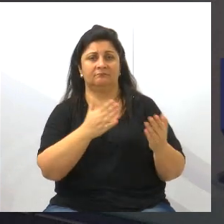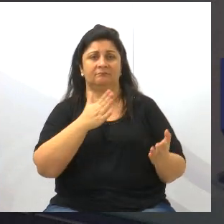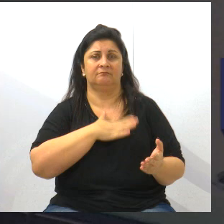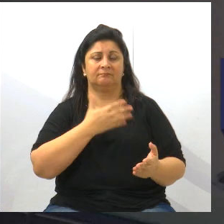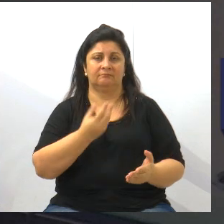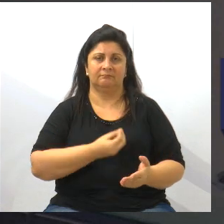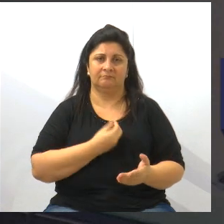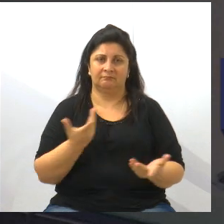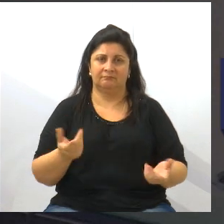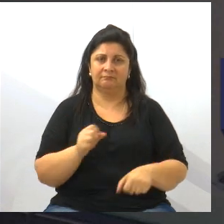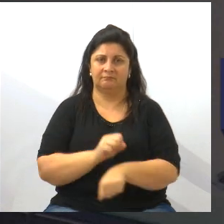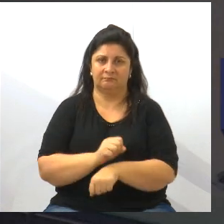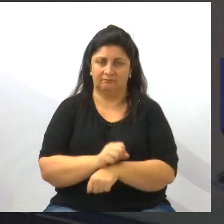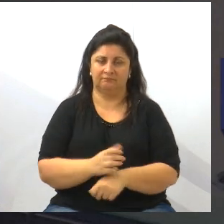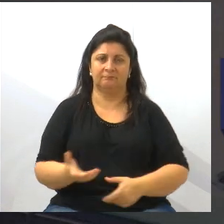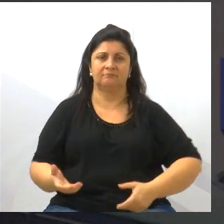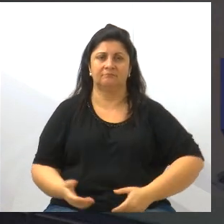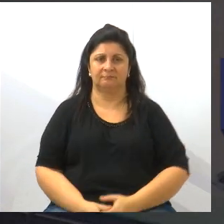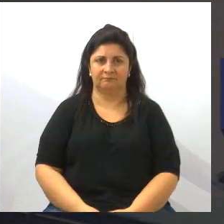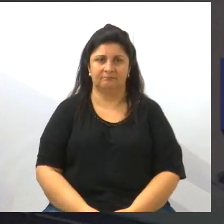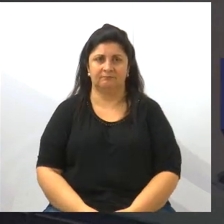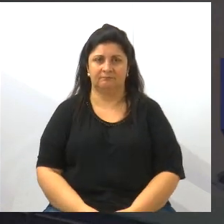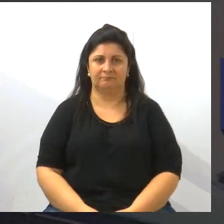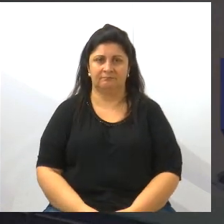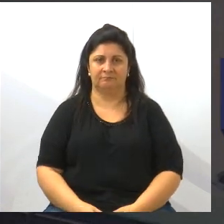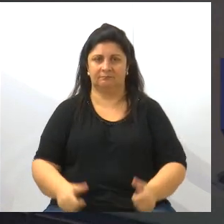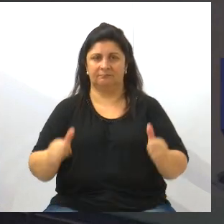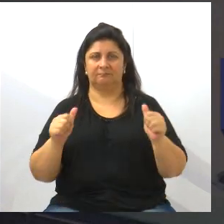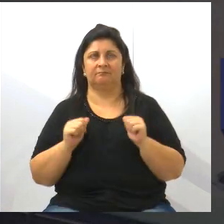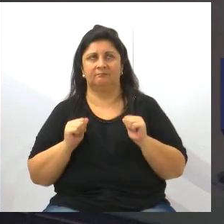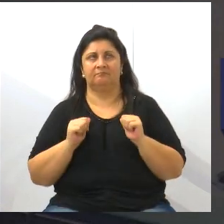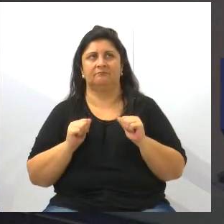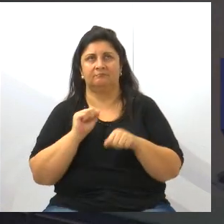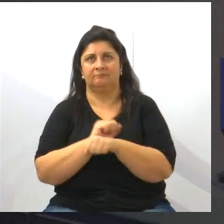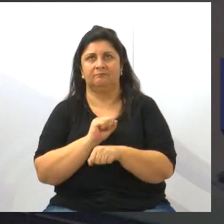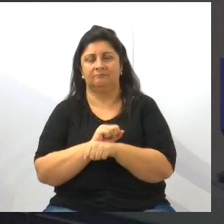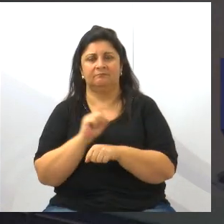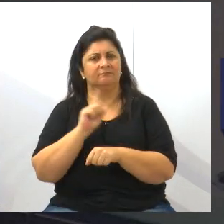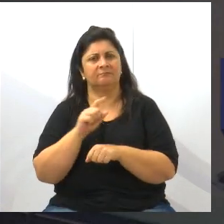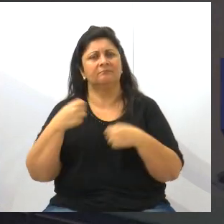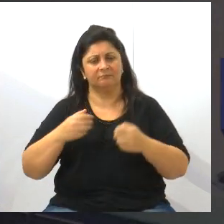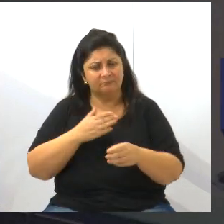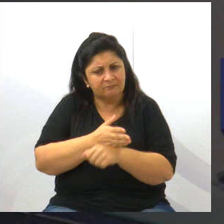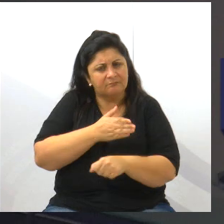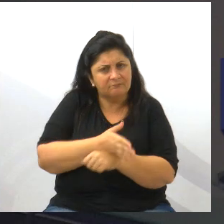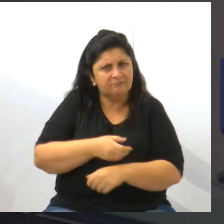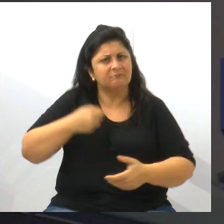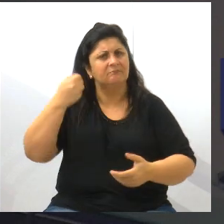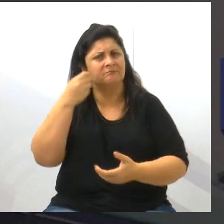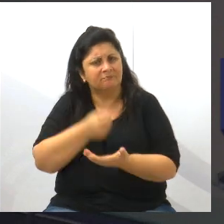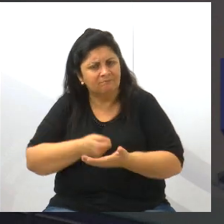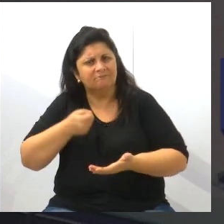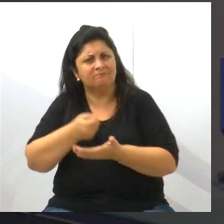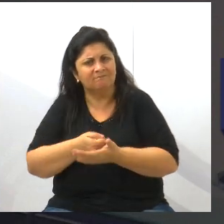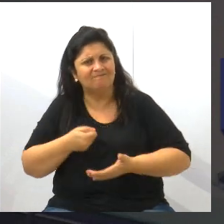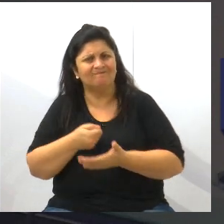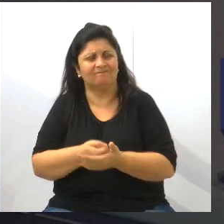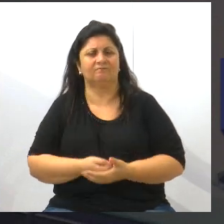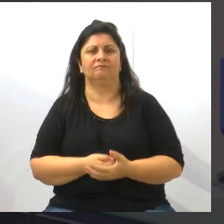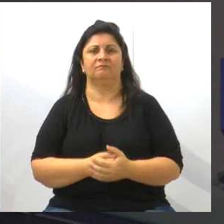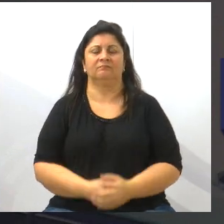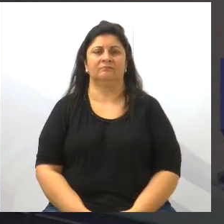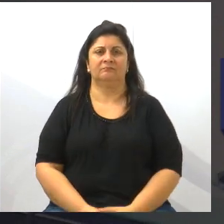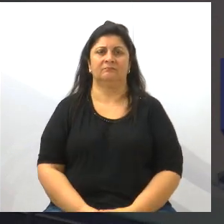que vim para ele. E não é, temos que participar, temos que lutar, temos que estar